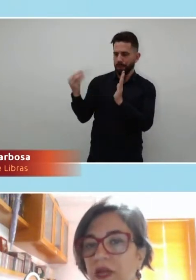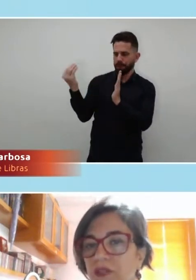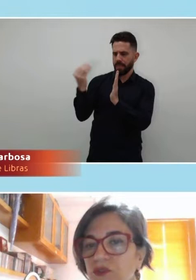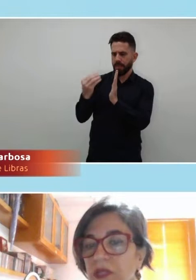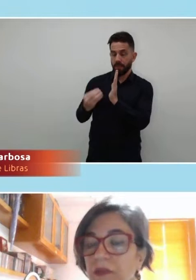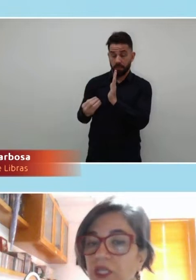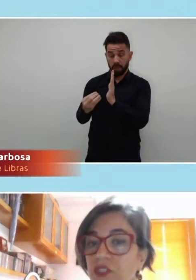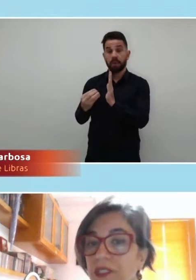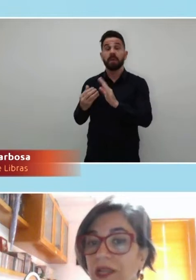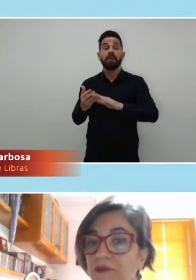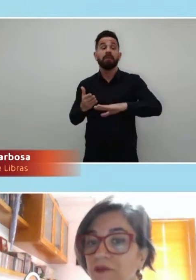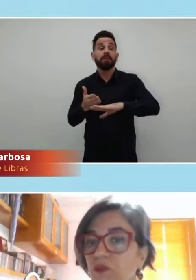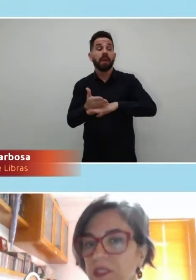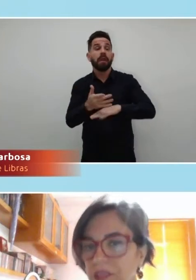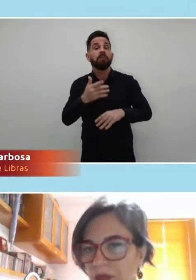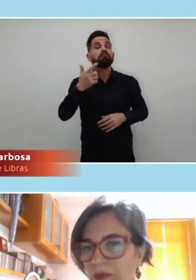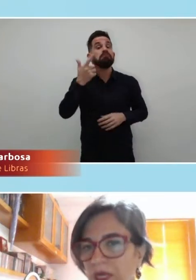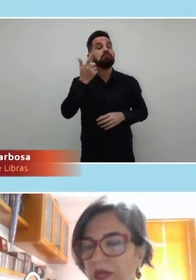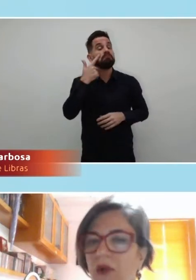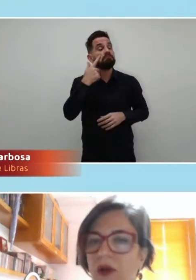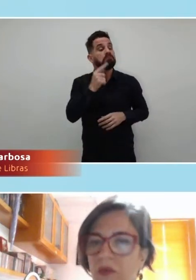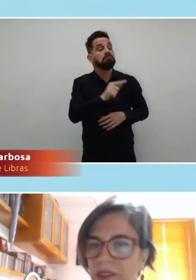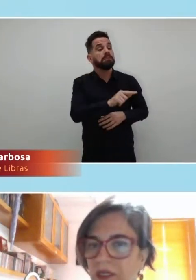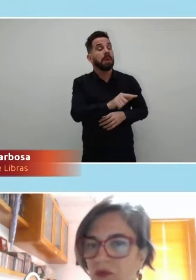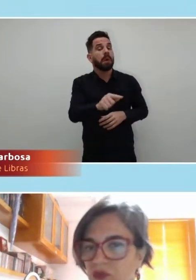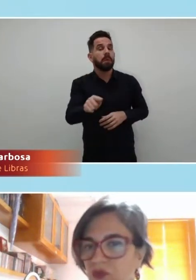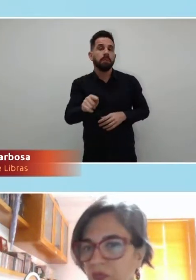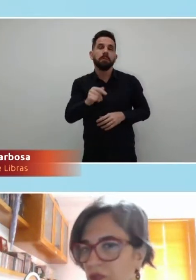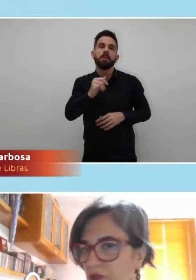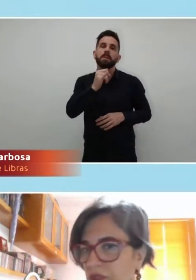observar justamente na função para a qual ele está